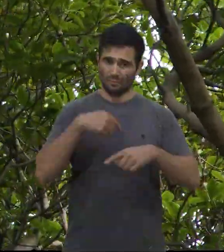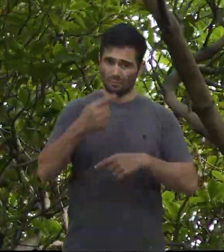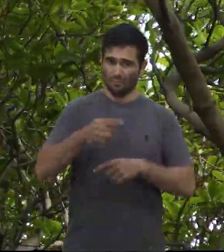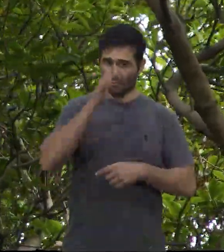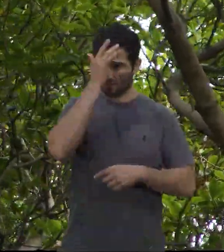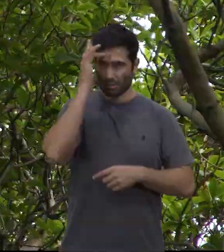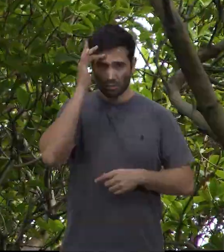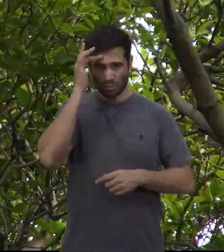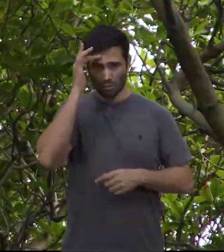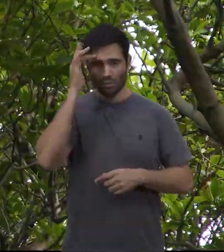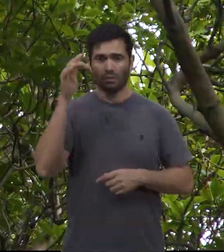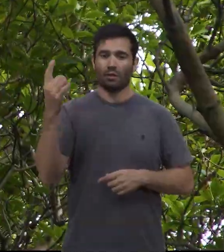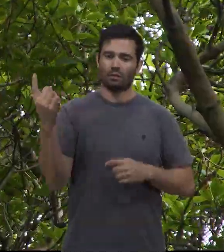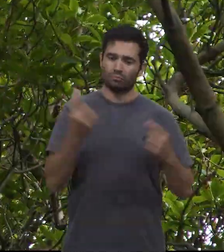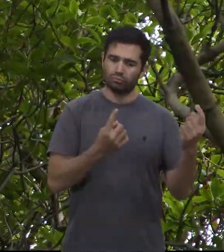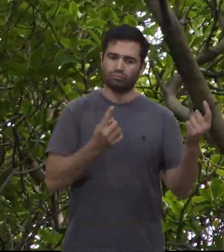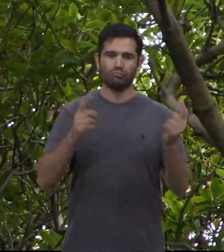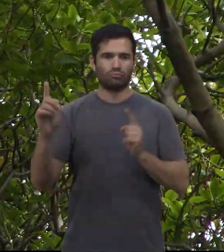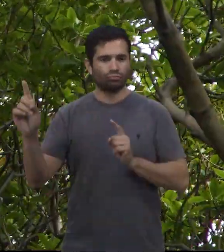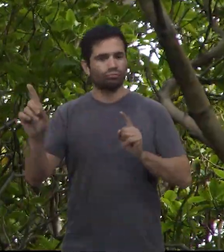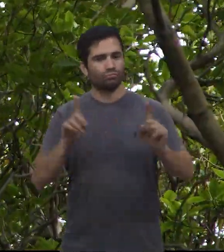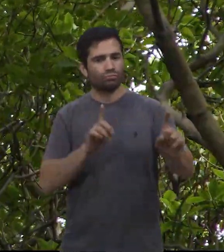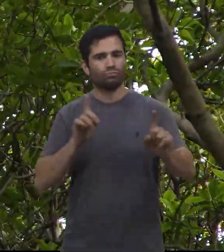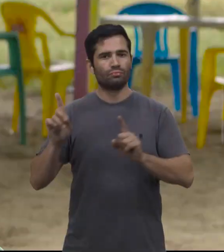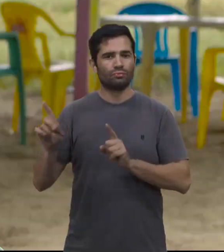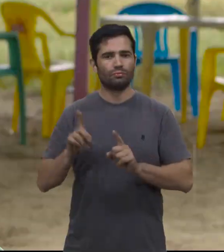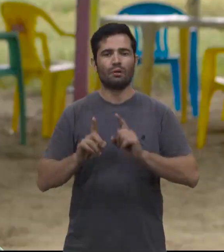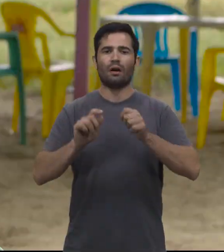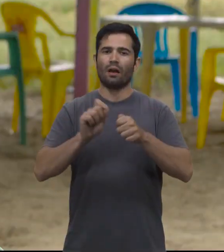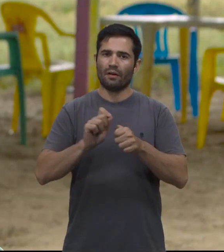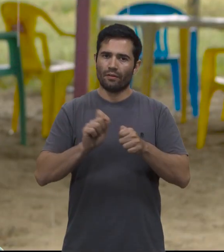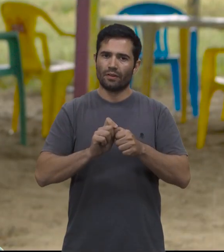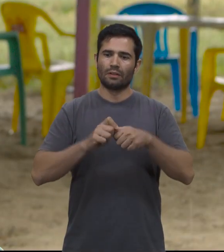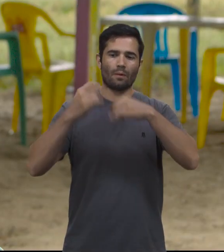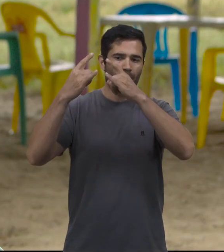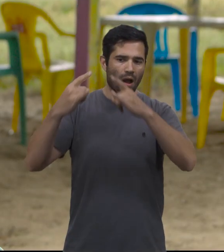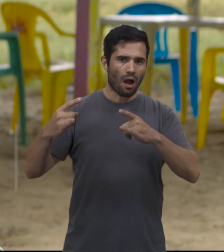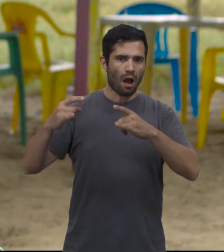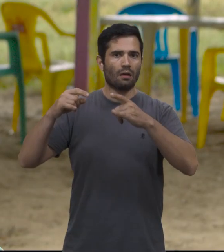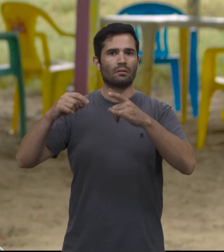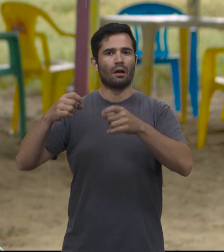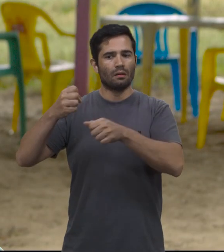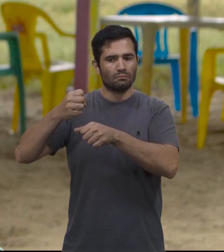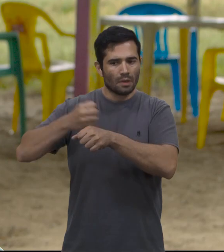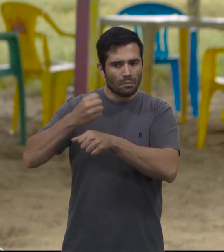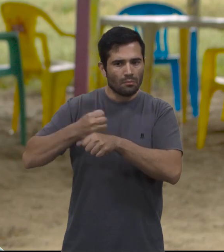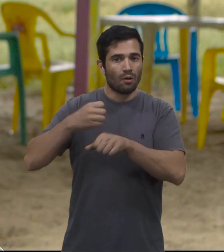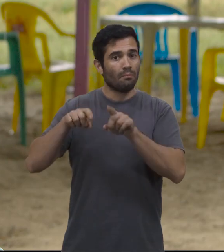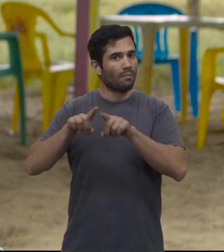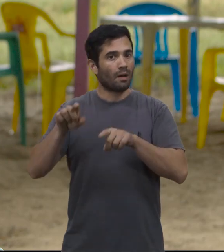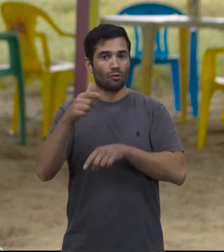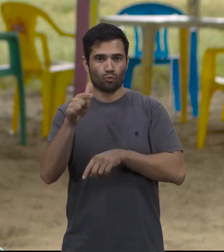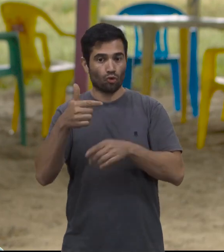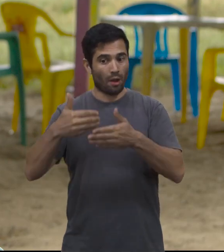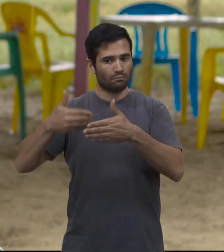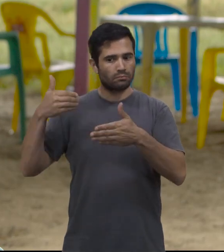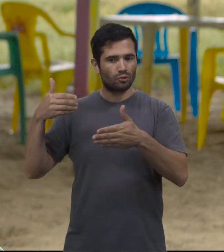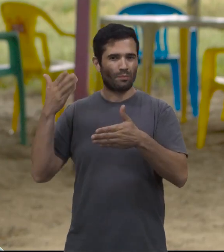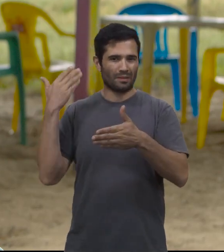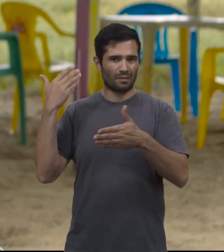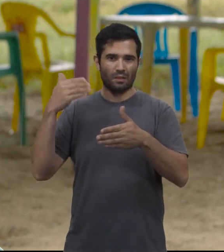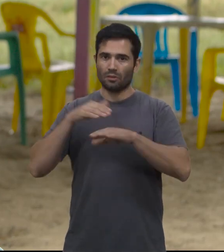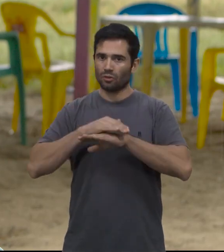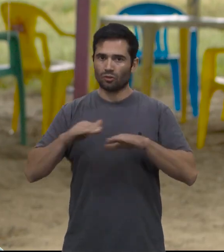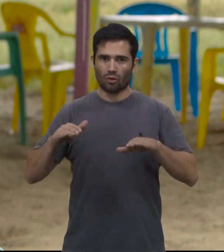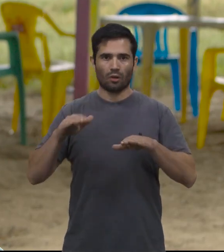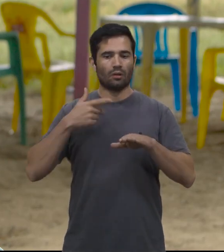Aí o pessoal foi aparecendo mais gente, aí foi fazendo barraca, mas não tinha barraca, só era só a